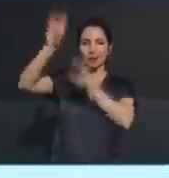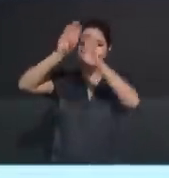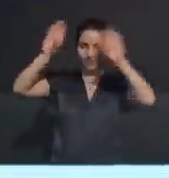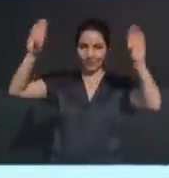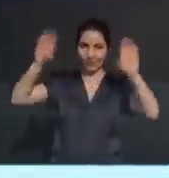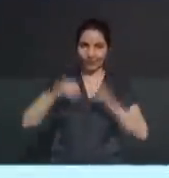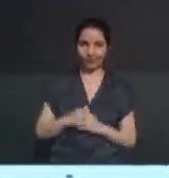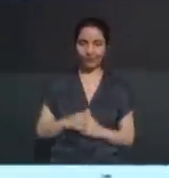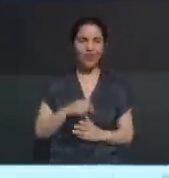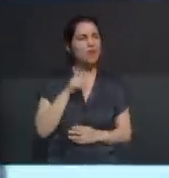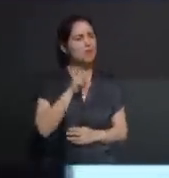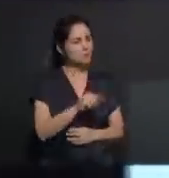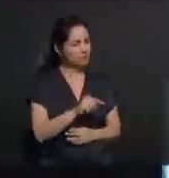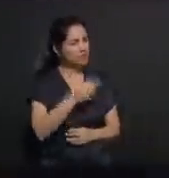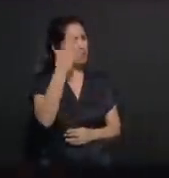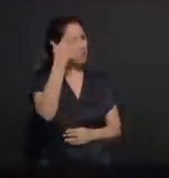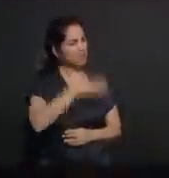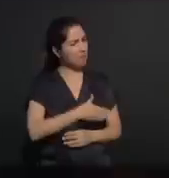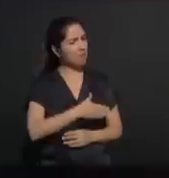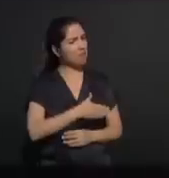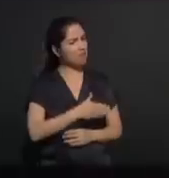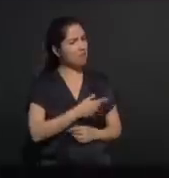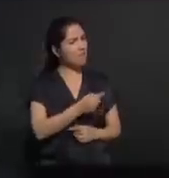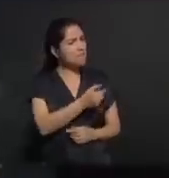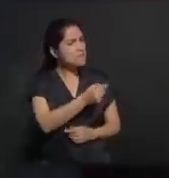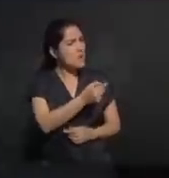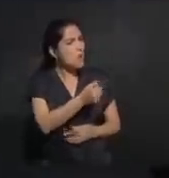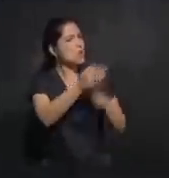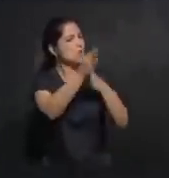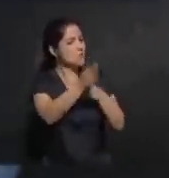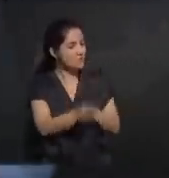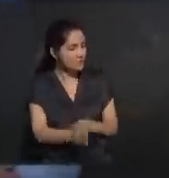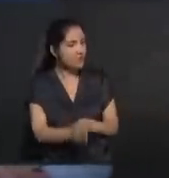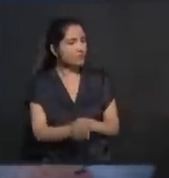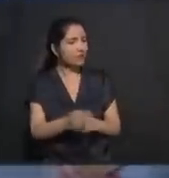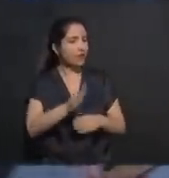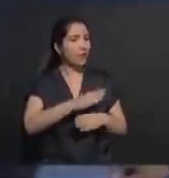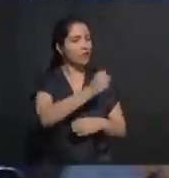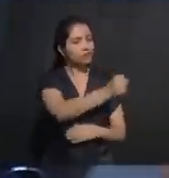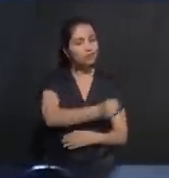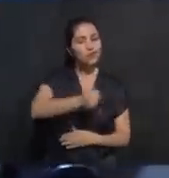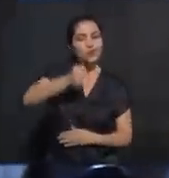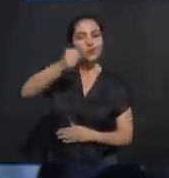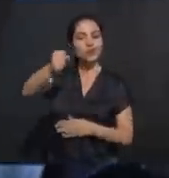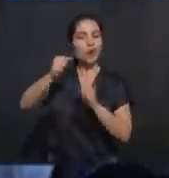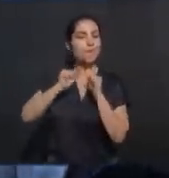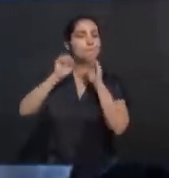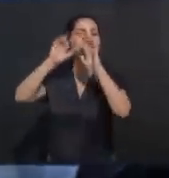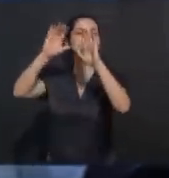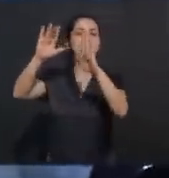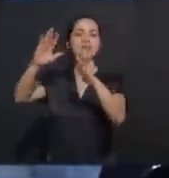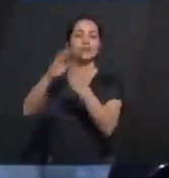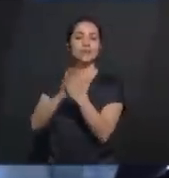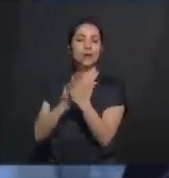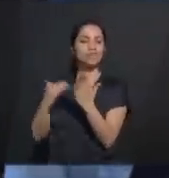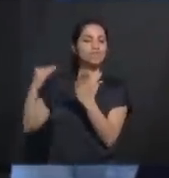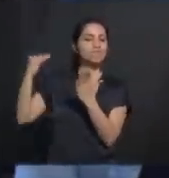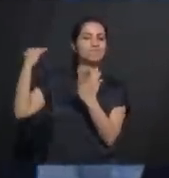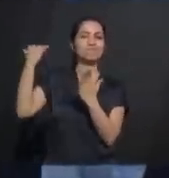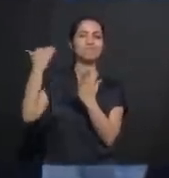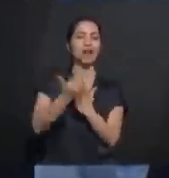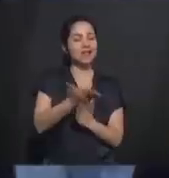Sobre o pouco foste fiel, sobre muito te colocarei. Entra na festa